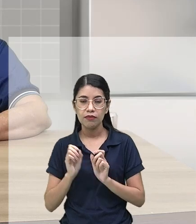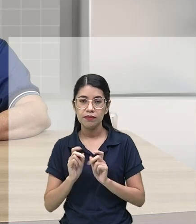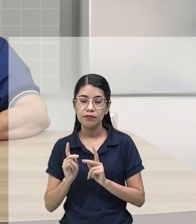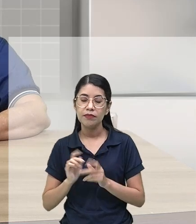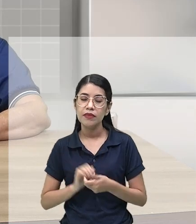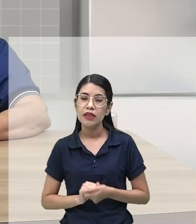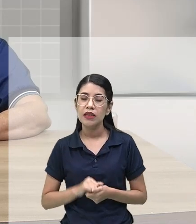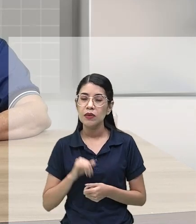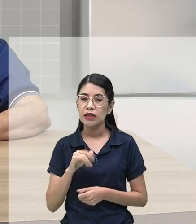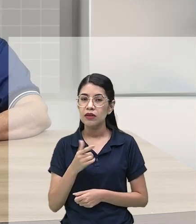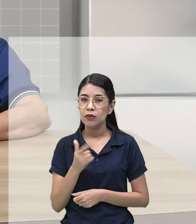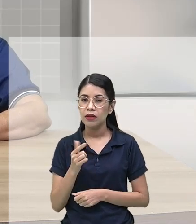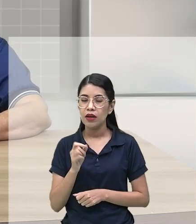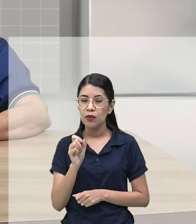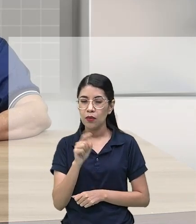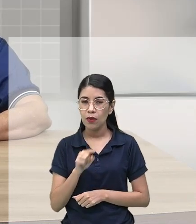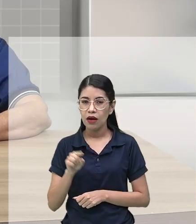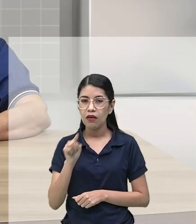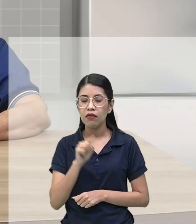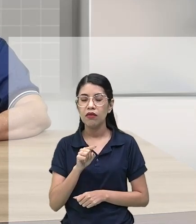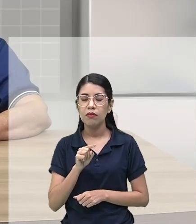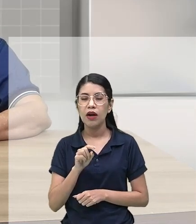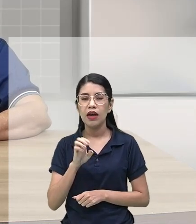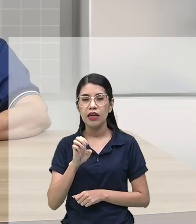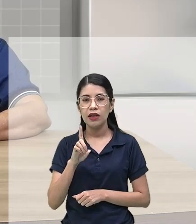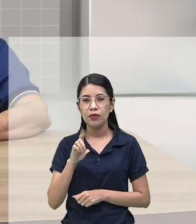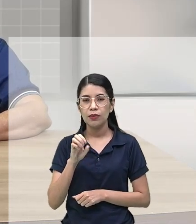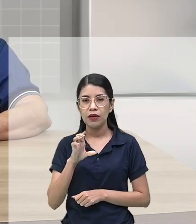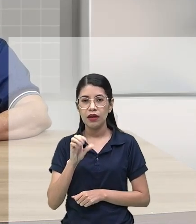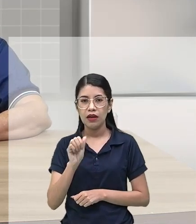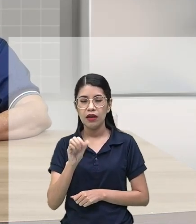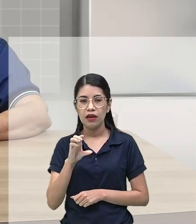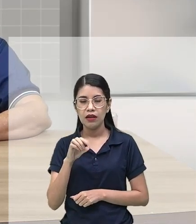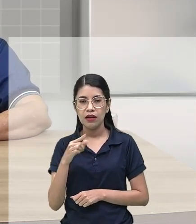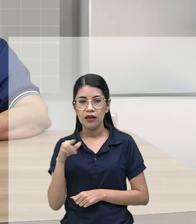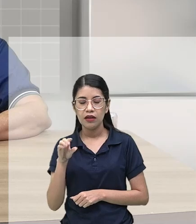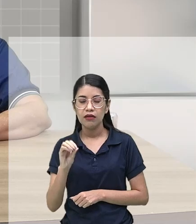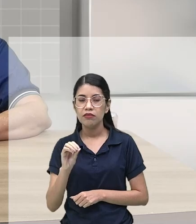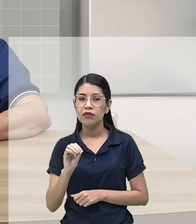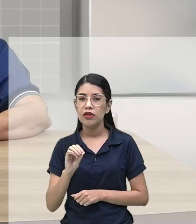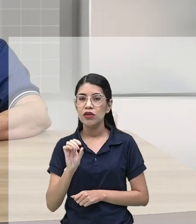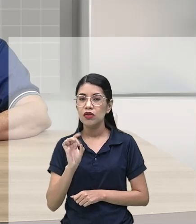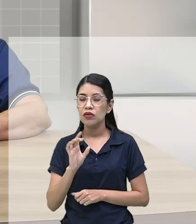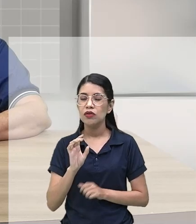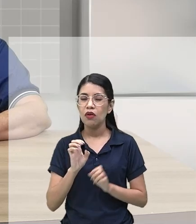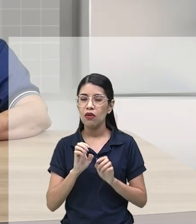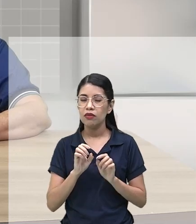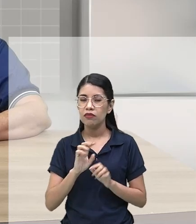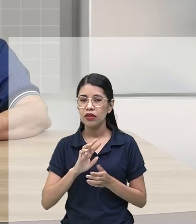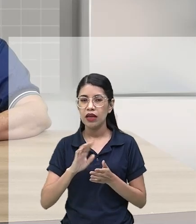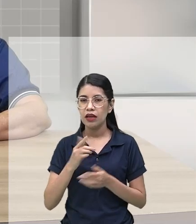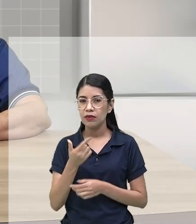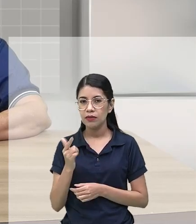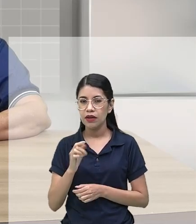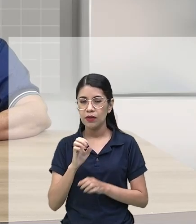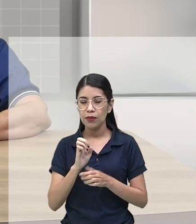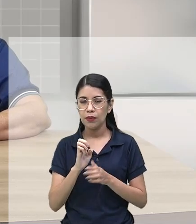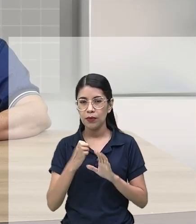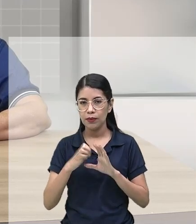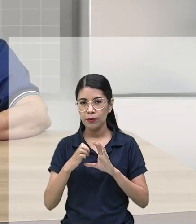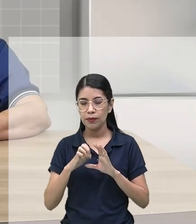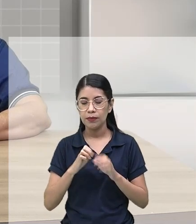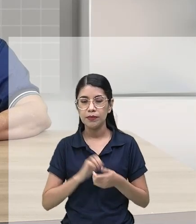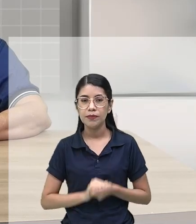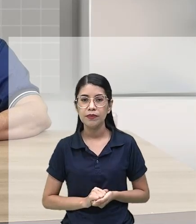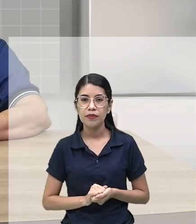da turma sem o arroba do Cacau, né? Vai ser só aquela parte inicial, que é sem o arroba, que é do e-mail. Então, o login